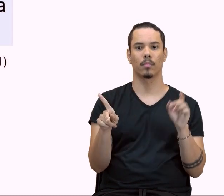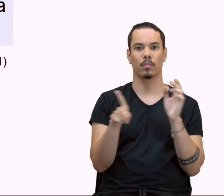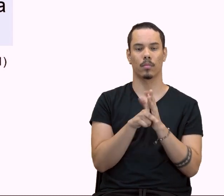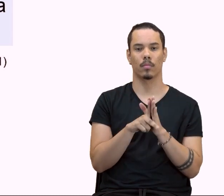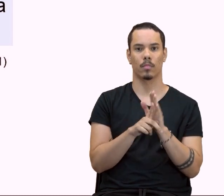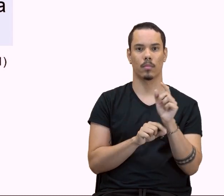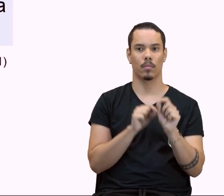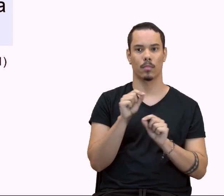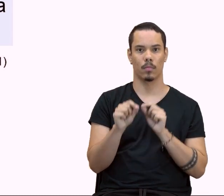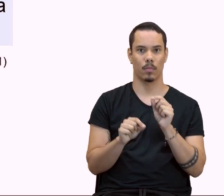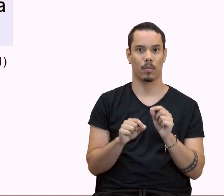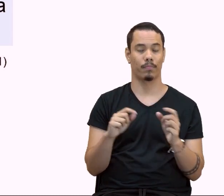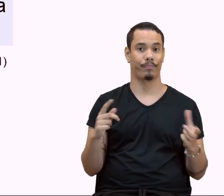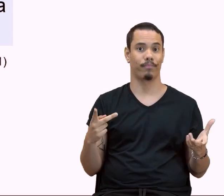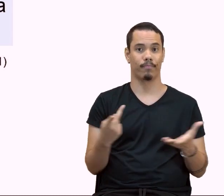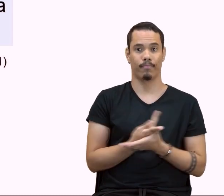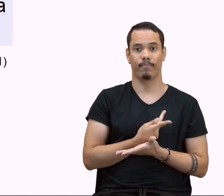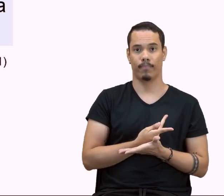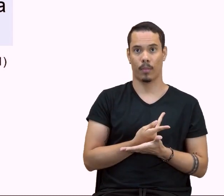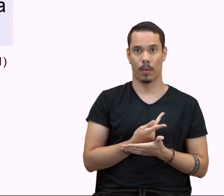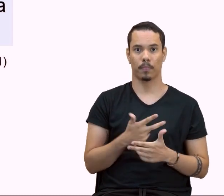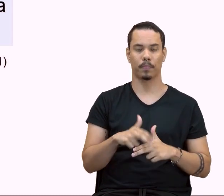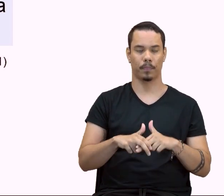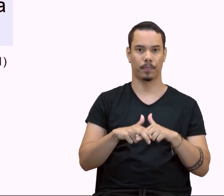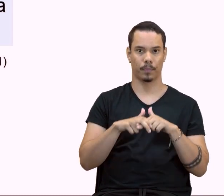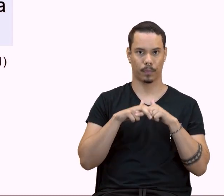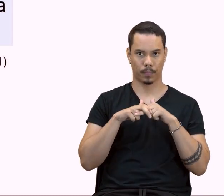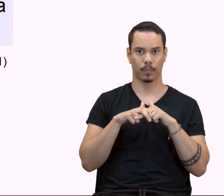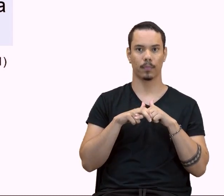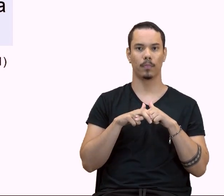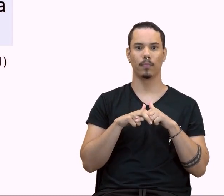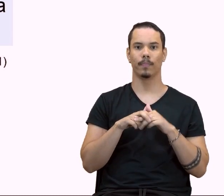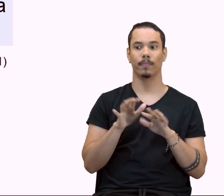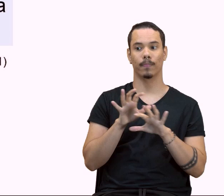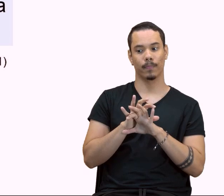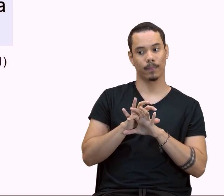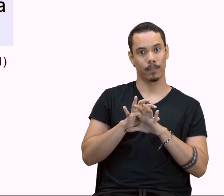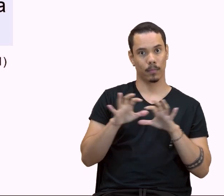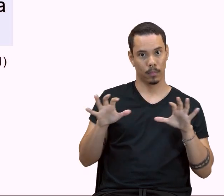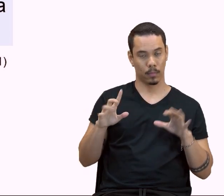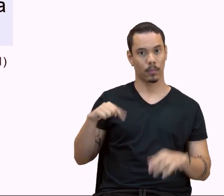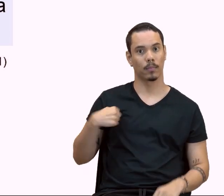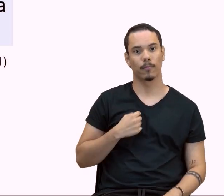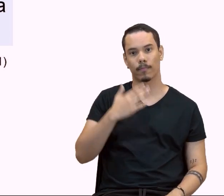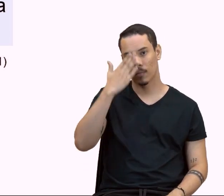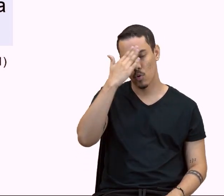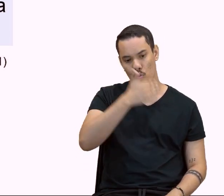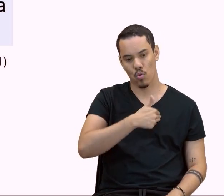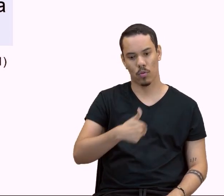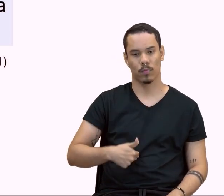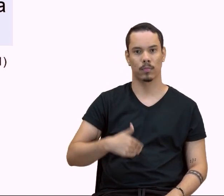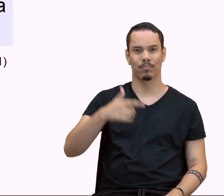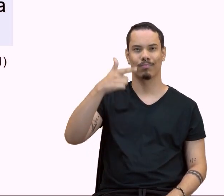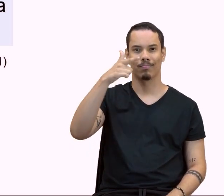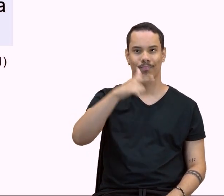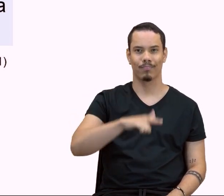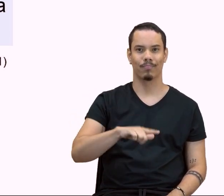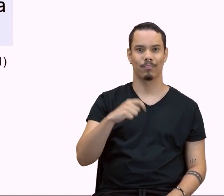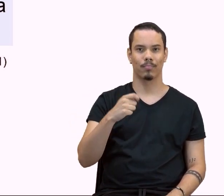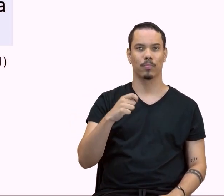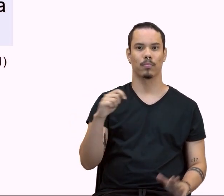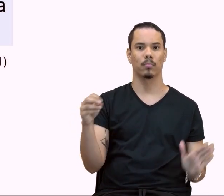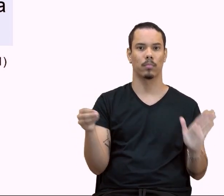ajudou para que isso ocorresse. Então, sendo assim, o governo novamente teve que fazer uma nova